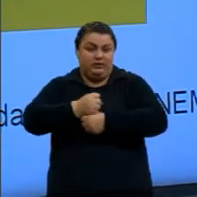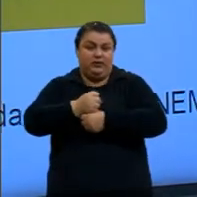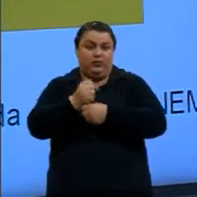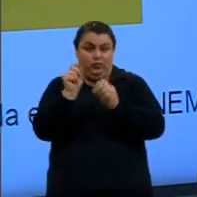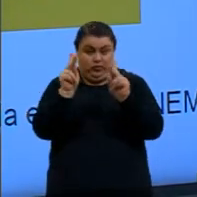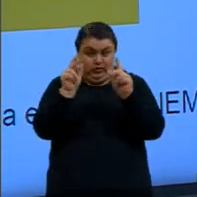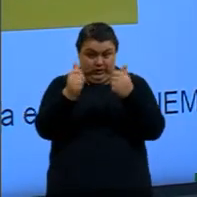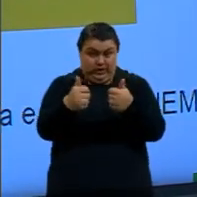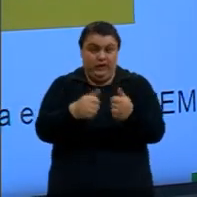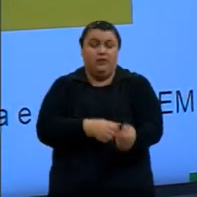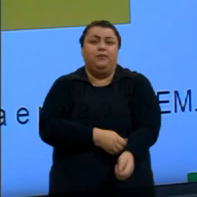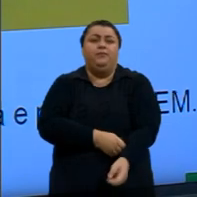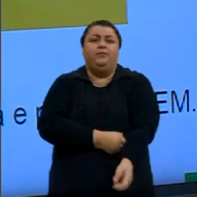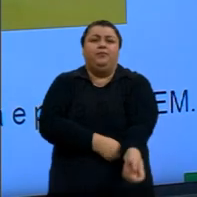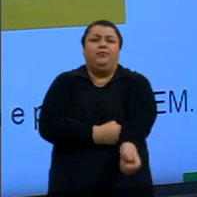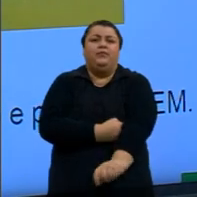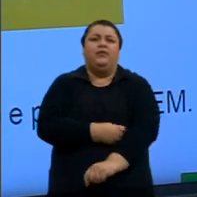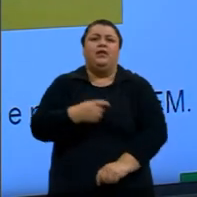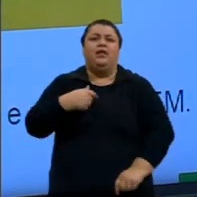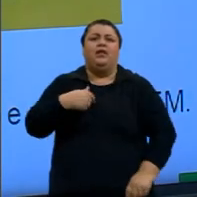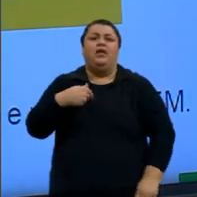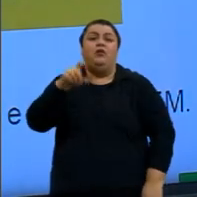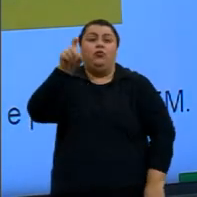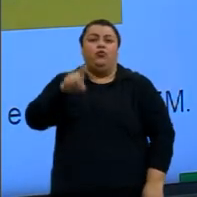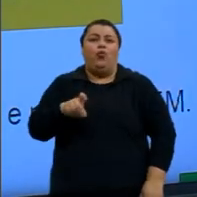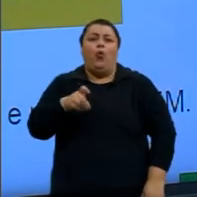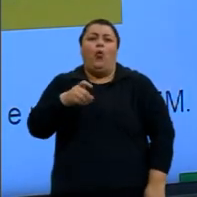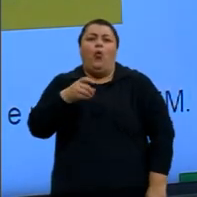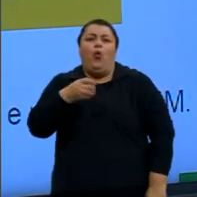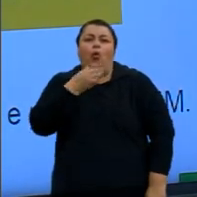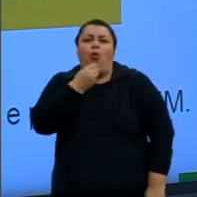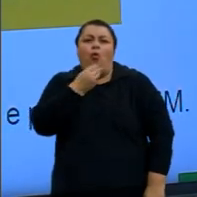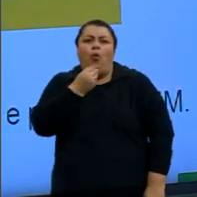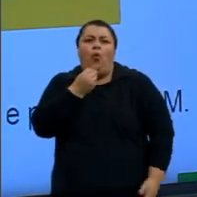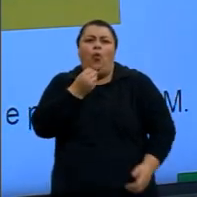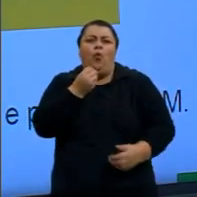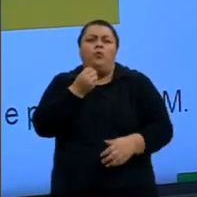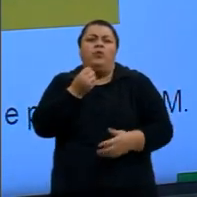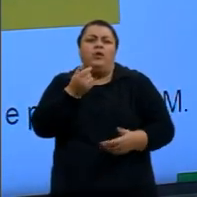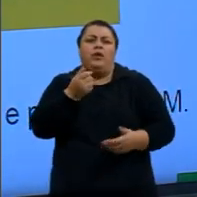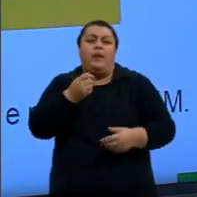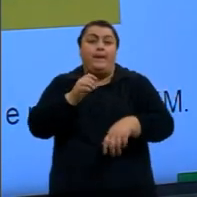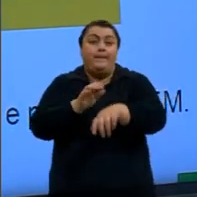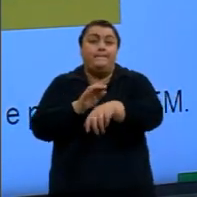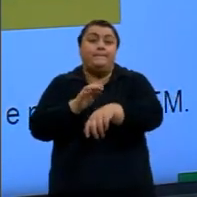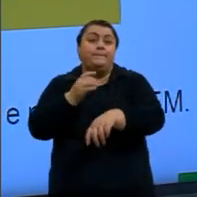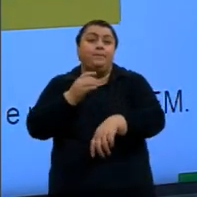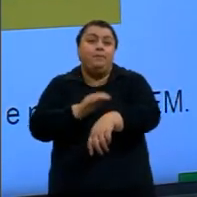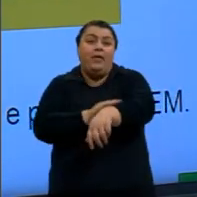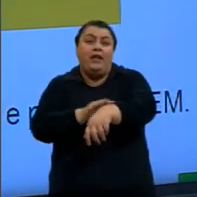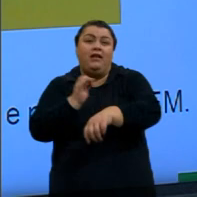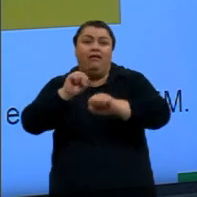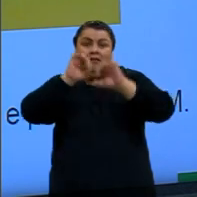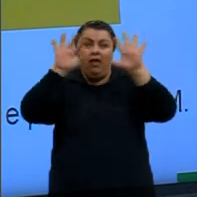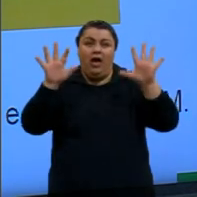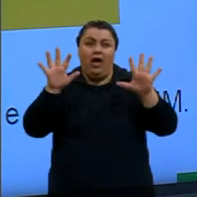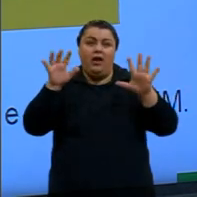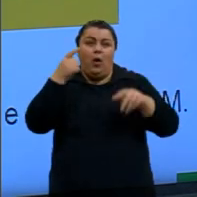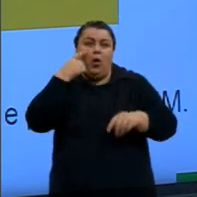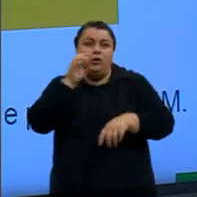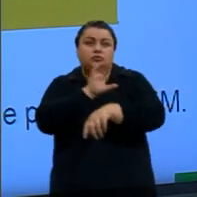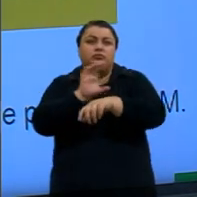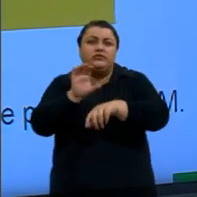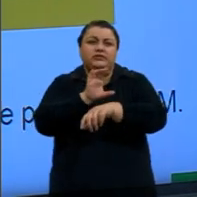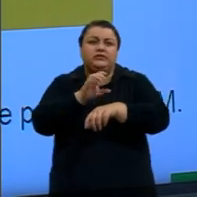Ok eu sou um sujeito de pele clara tem olhos castanhos cabelos